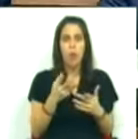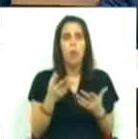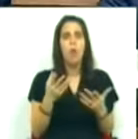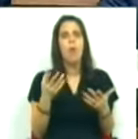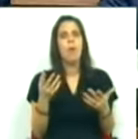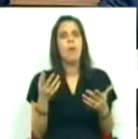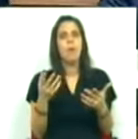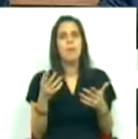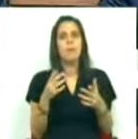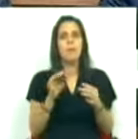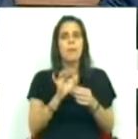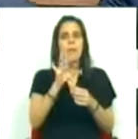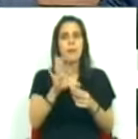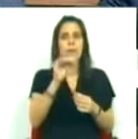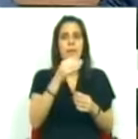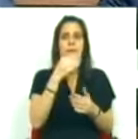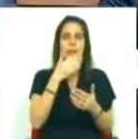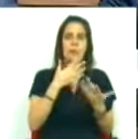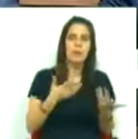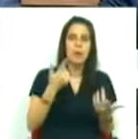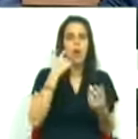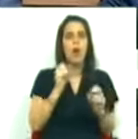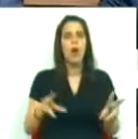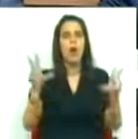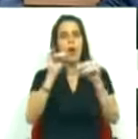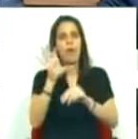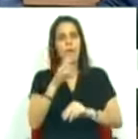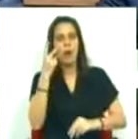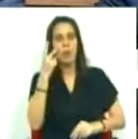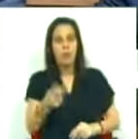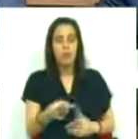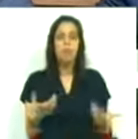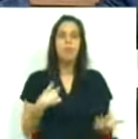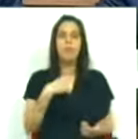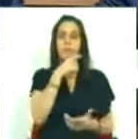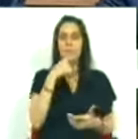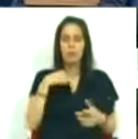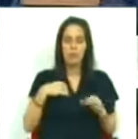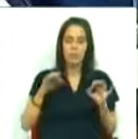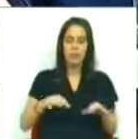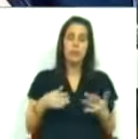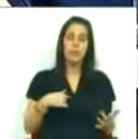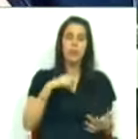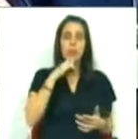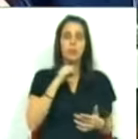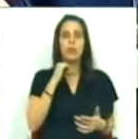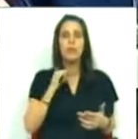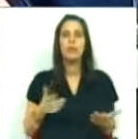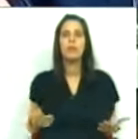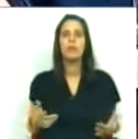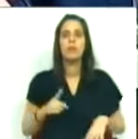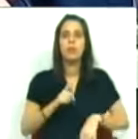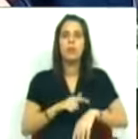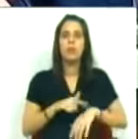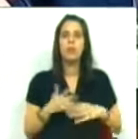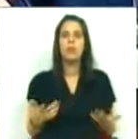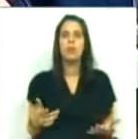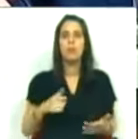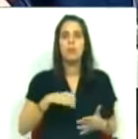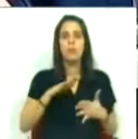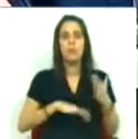trilhar pistas mais velhas e agora com novas abordagens? E agora prometo mesmo para terminar, para poder ceder o